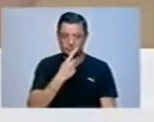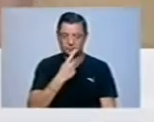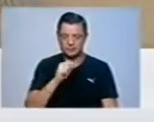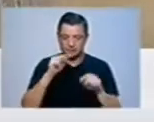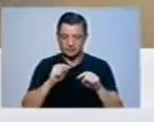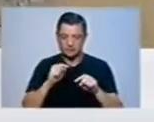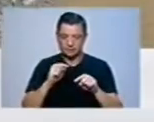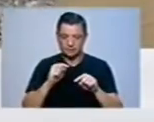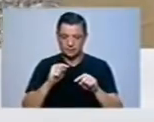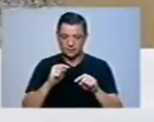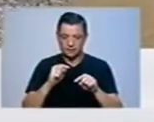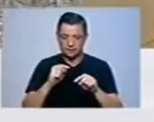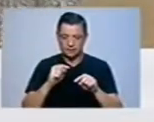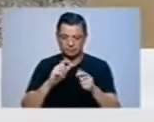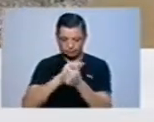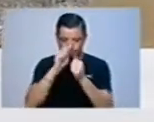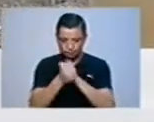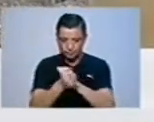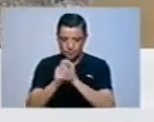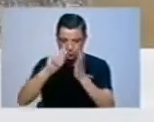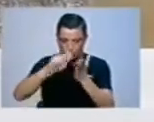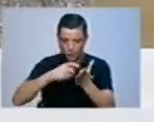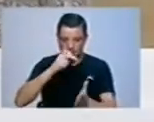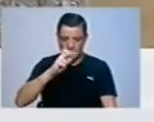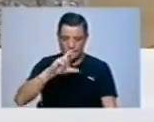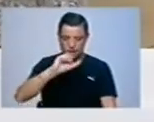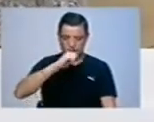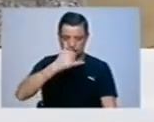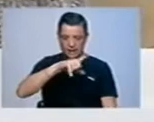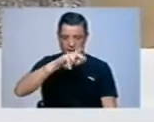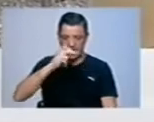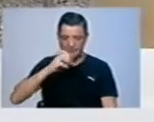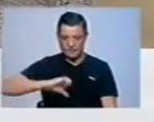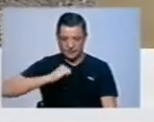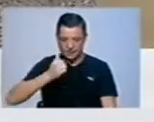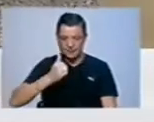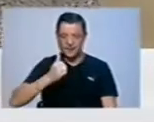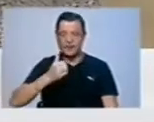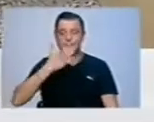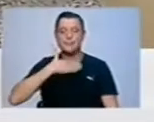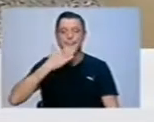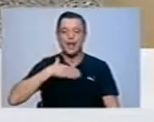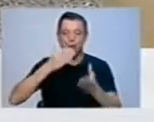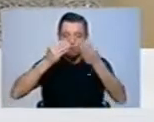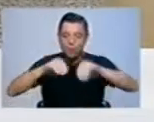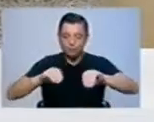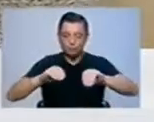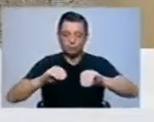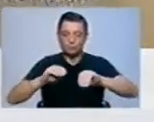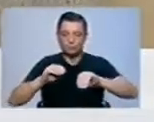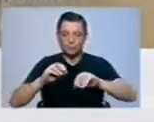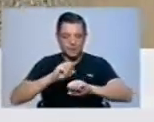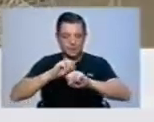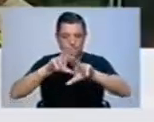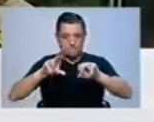aqui. Para a máscara hidratante e reparadora, uma colher de argila verde e uma clara de ovo. Exatamente. E passa isto. Vai ficar a